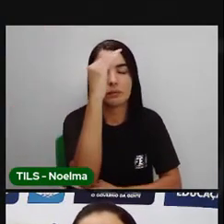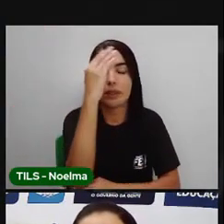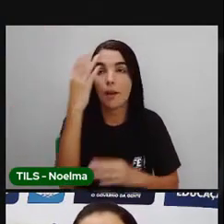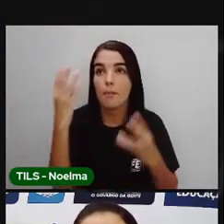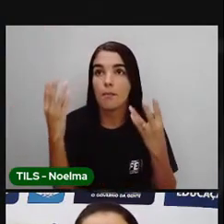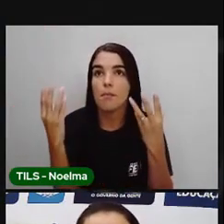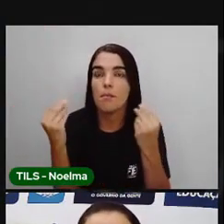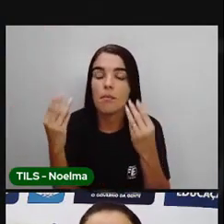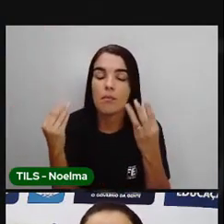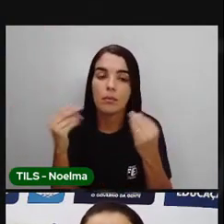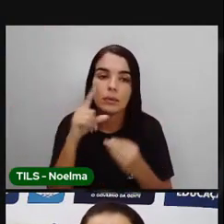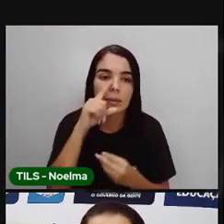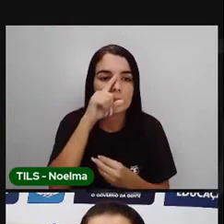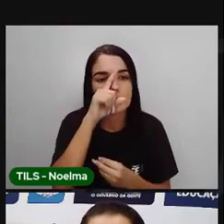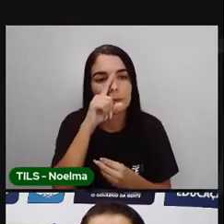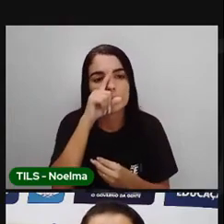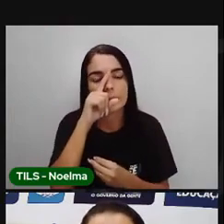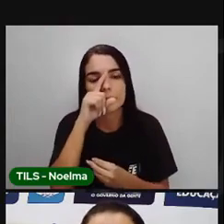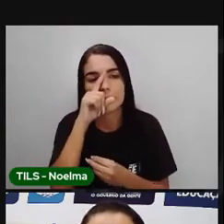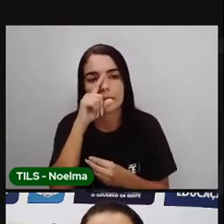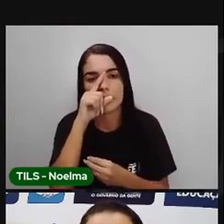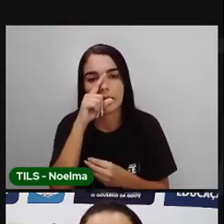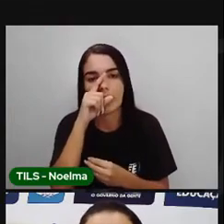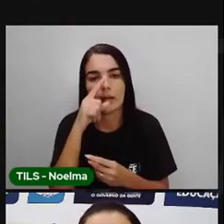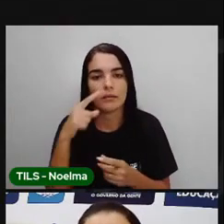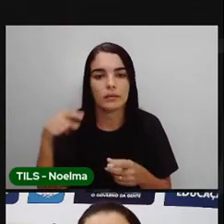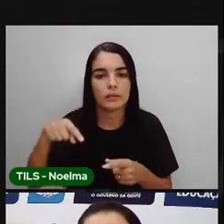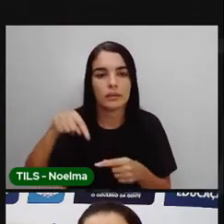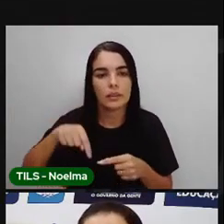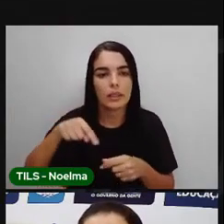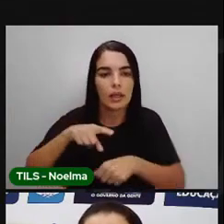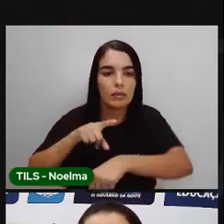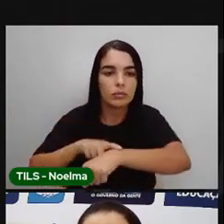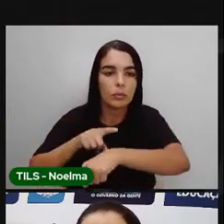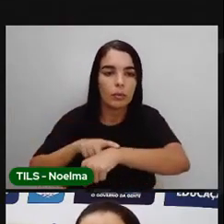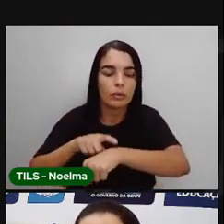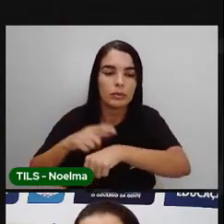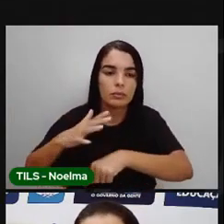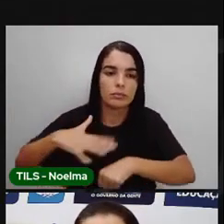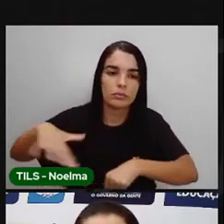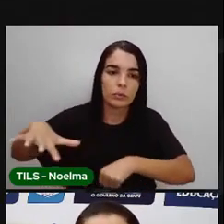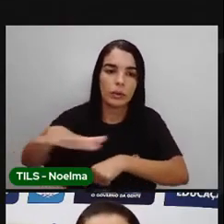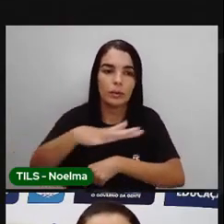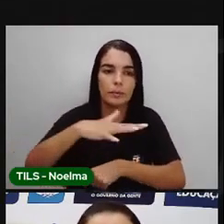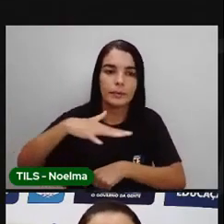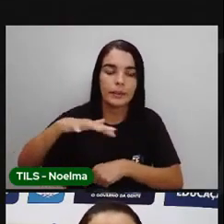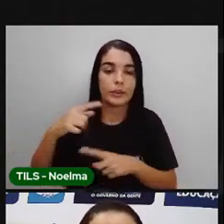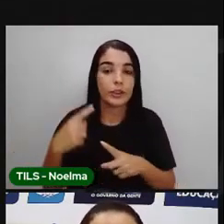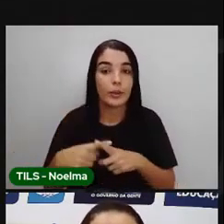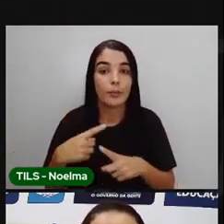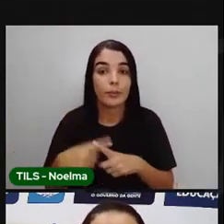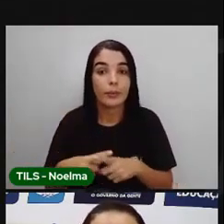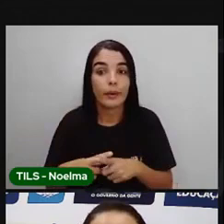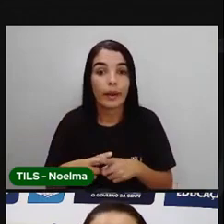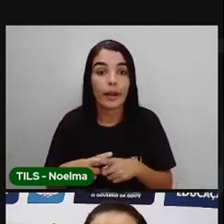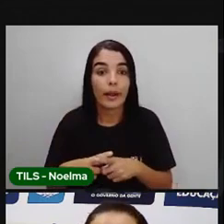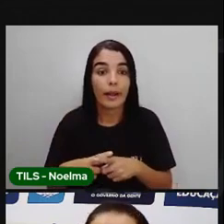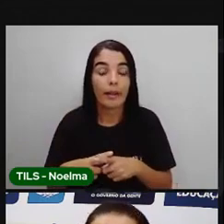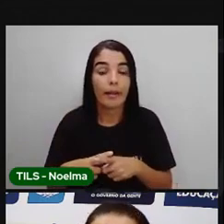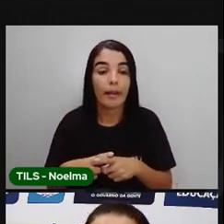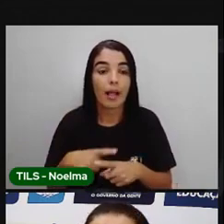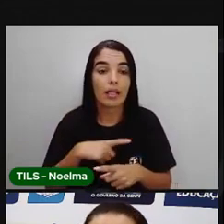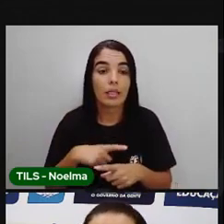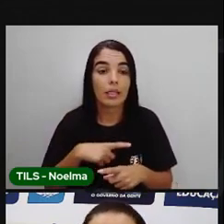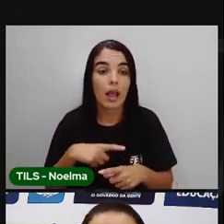graves problemas ambientais da atualidade, pois além de devastar as florestas e os recursos naturais, compromete o equilíbrio